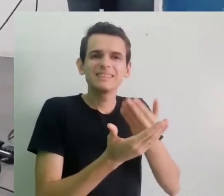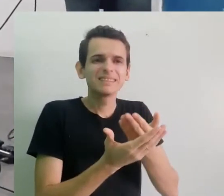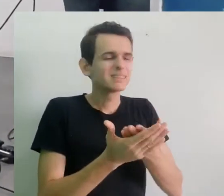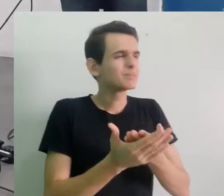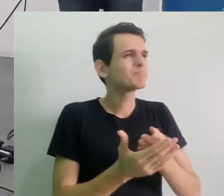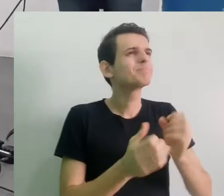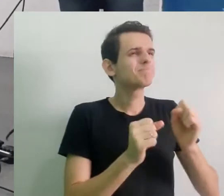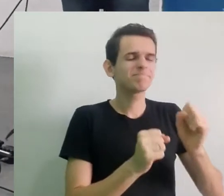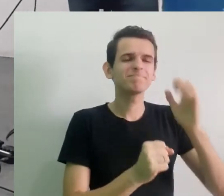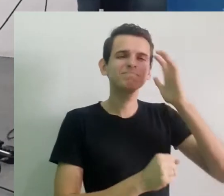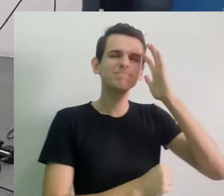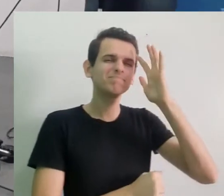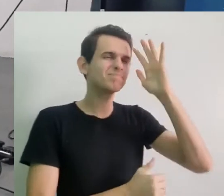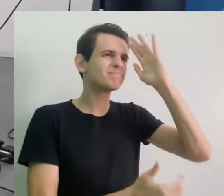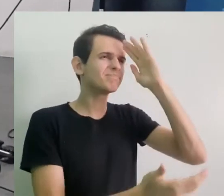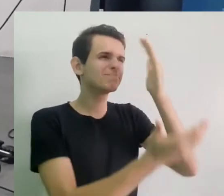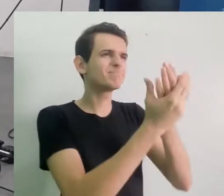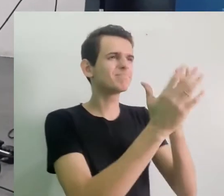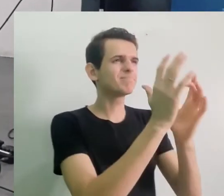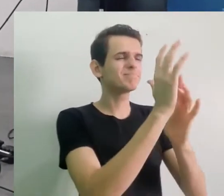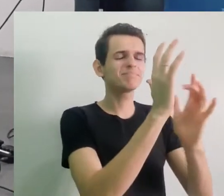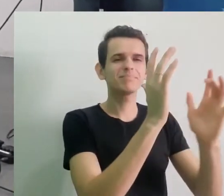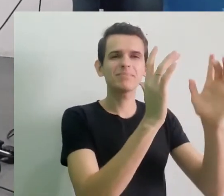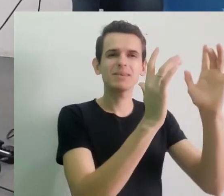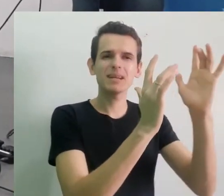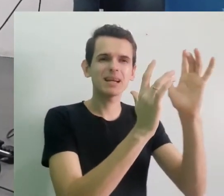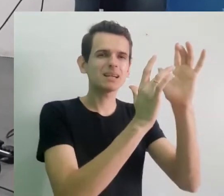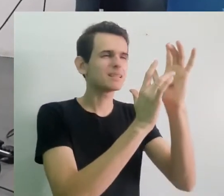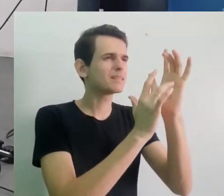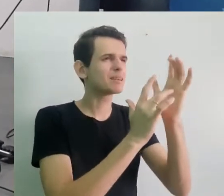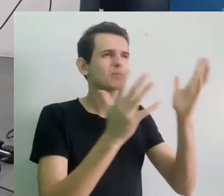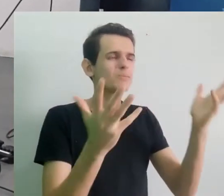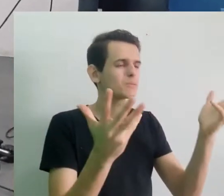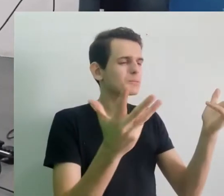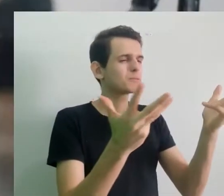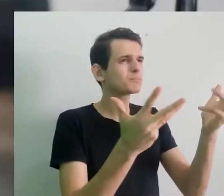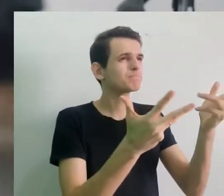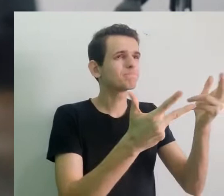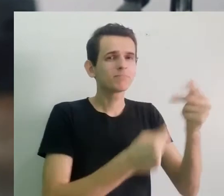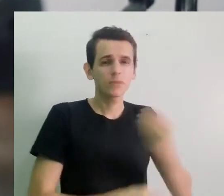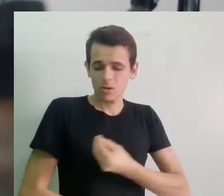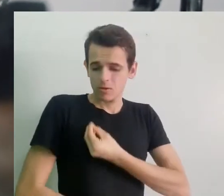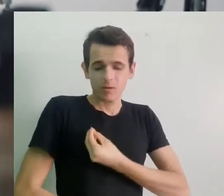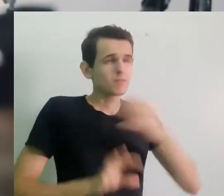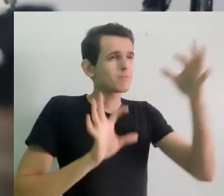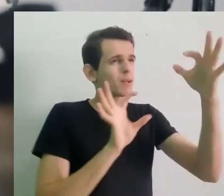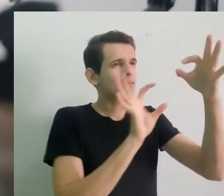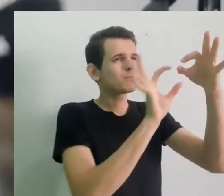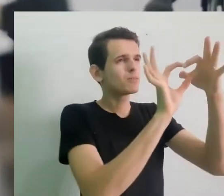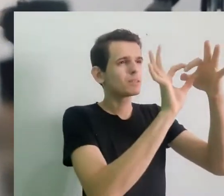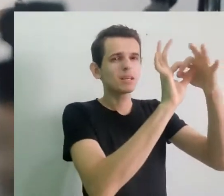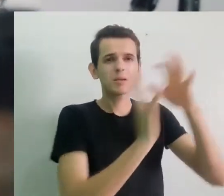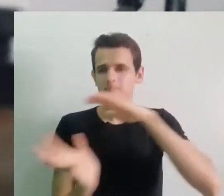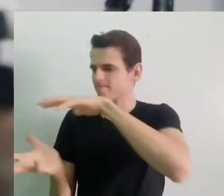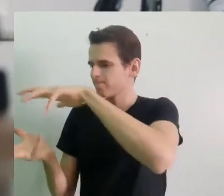podia imaginar. Você acreditou e isso é tudo. Só vivo pra